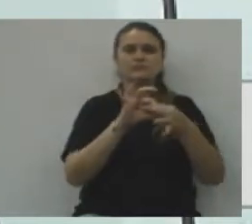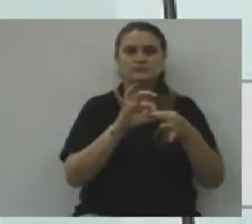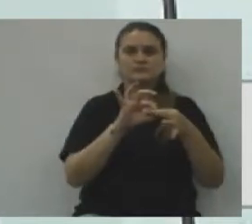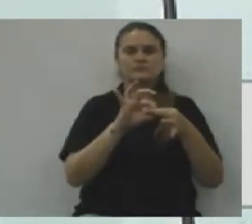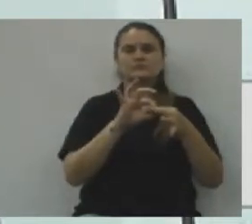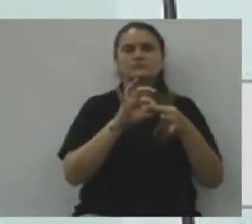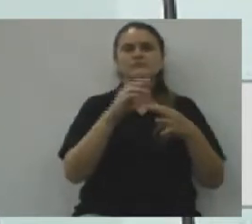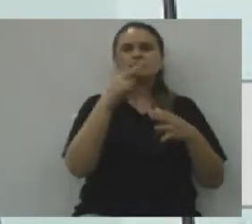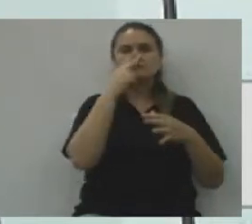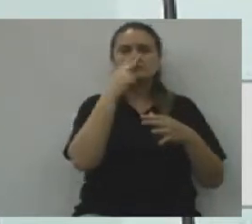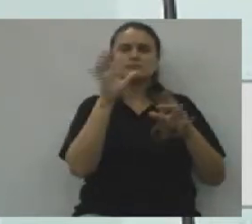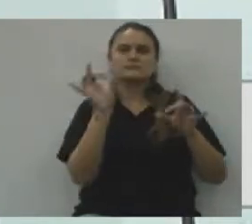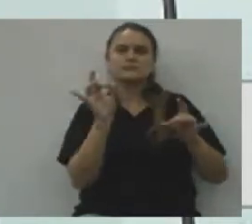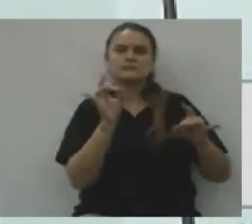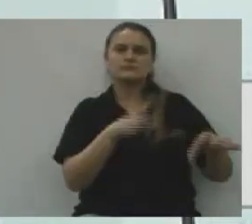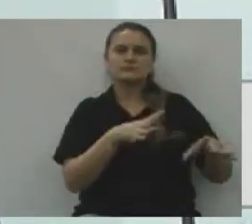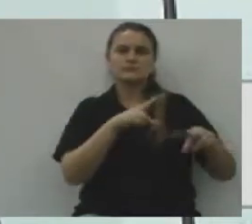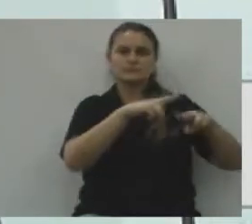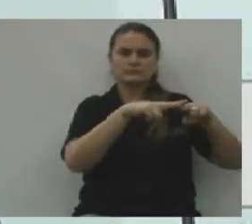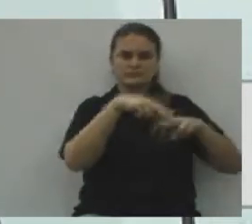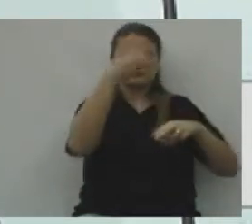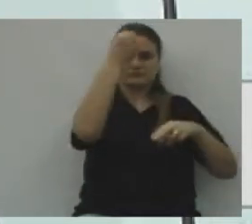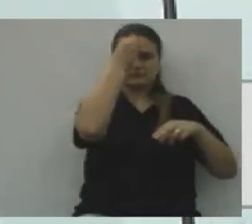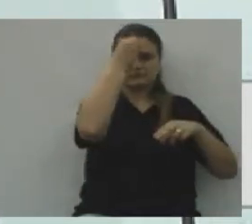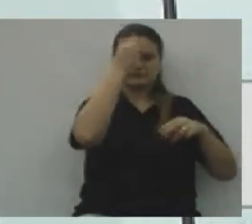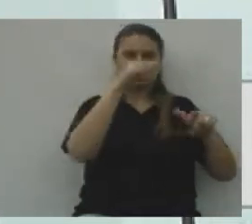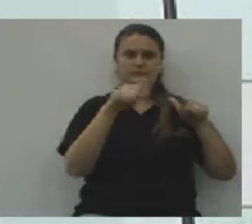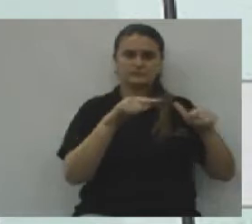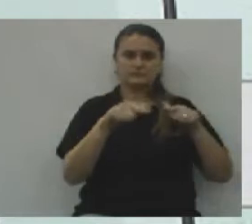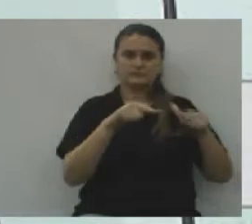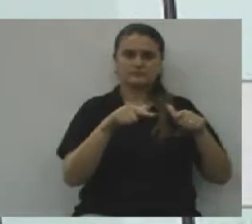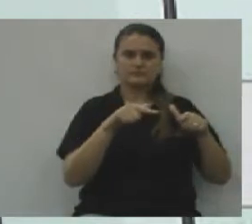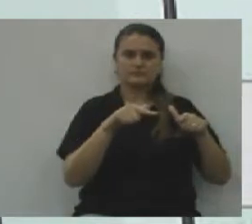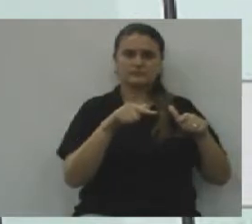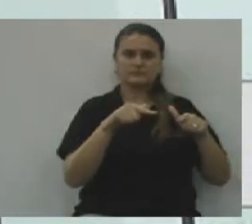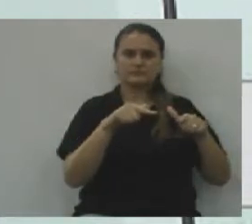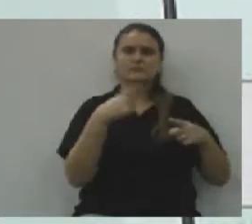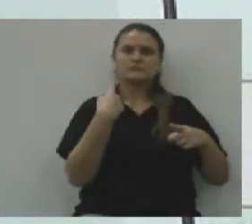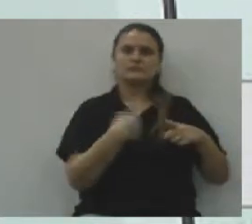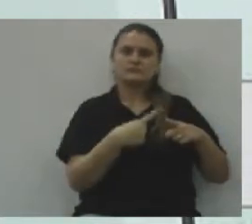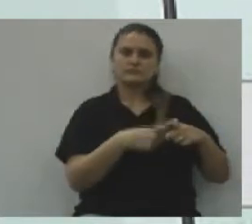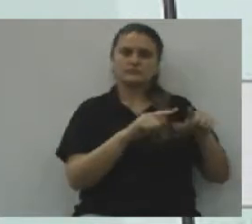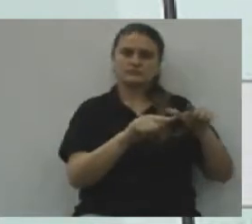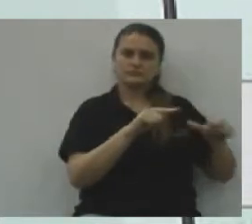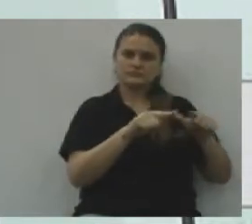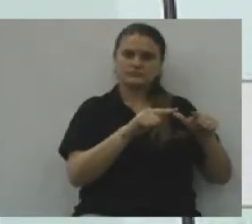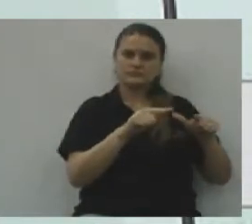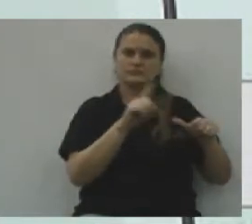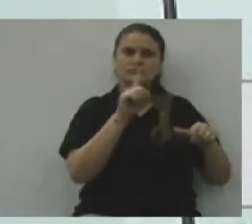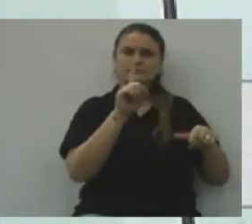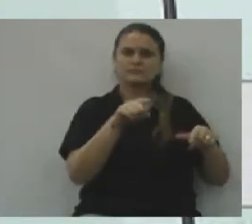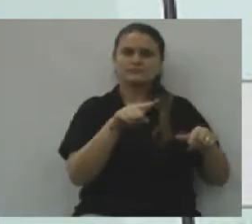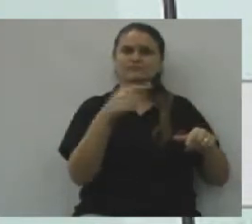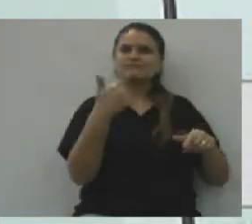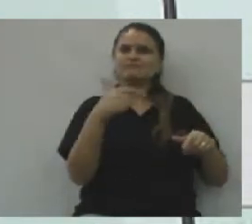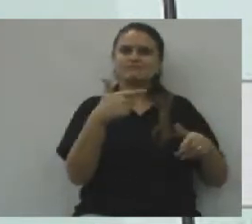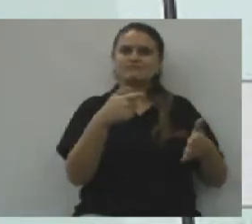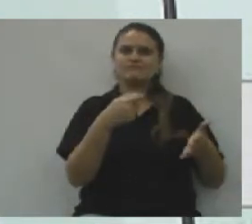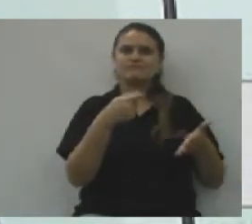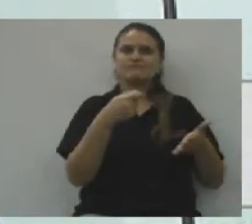ao abandono pelo trabalho, é que, via de regra, os trabalhos que são seguidos são trabalhos que não